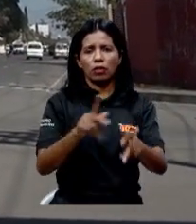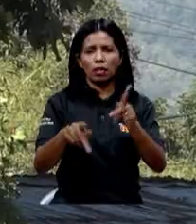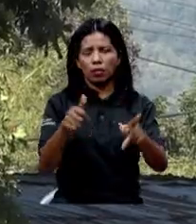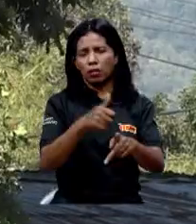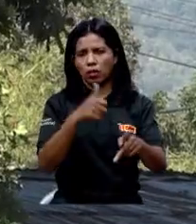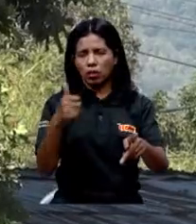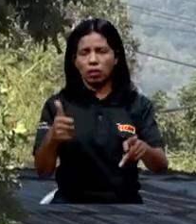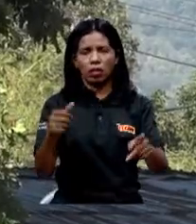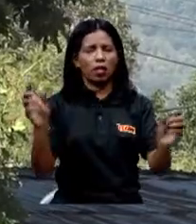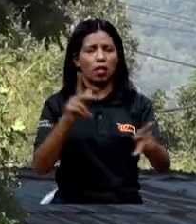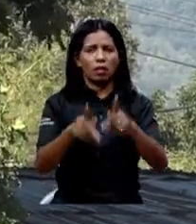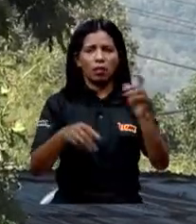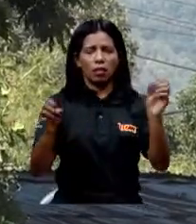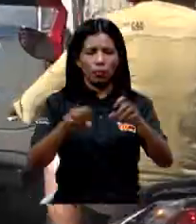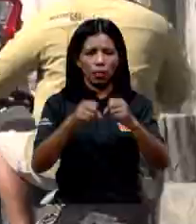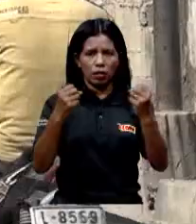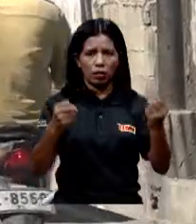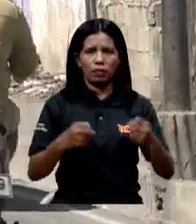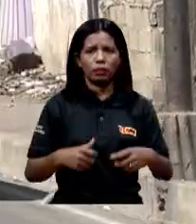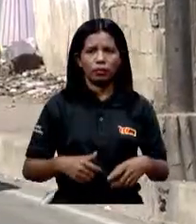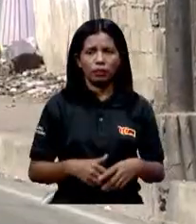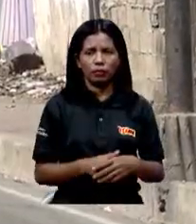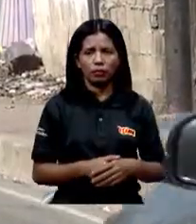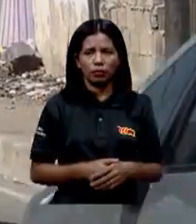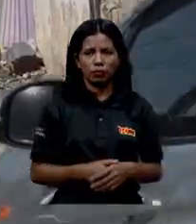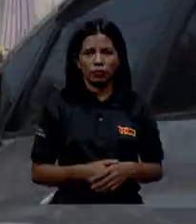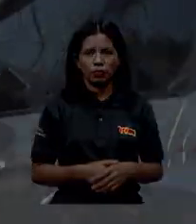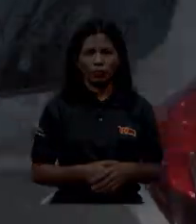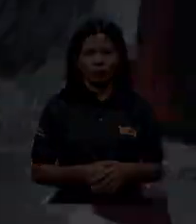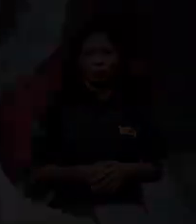sira, nune e malabele estrada. Laura Saver, Marito da Costa, Gemini.